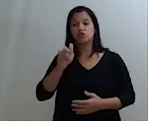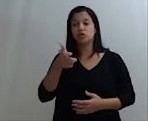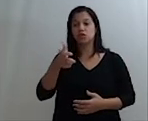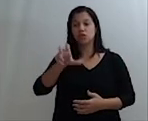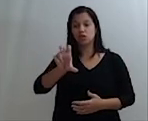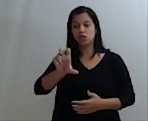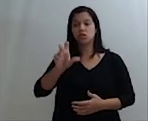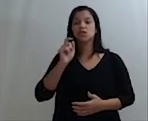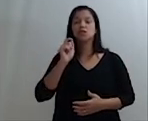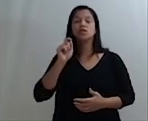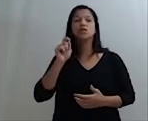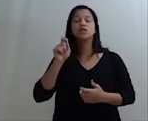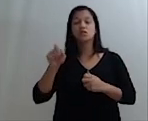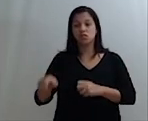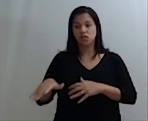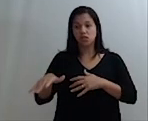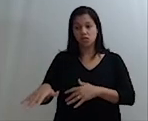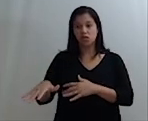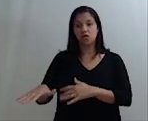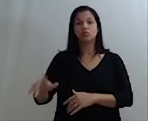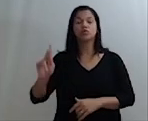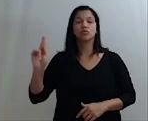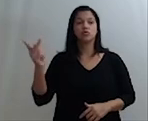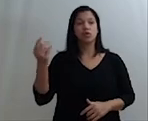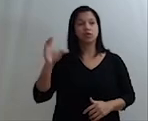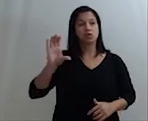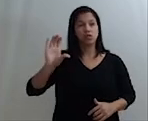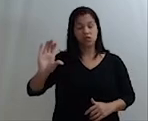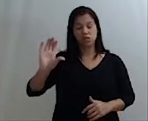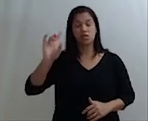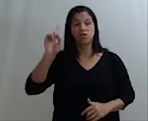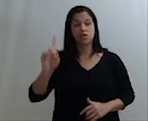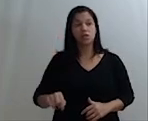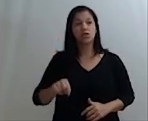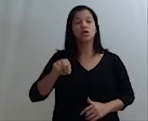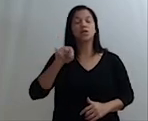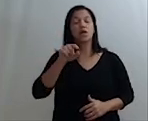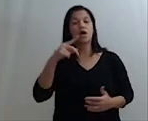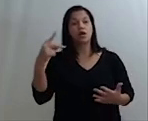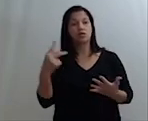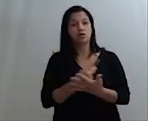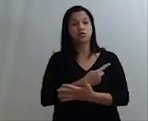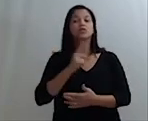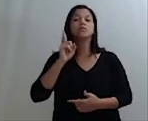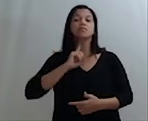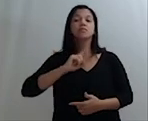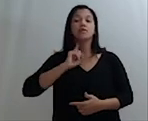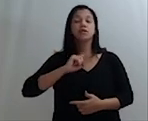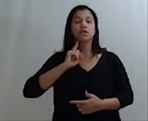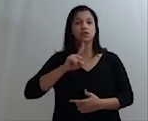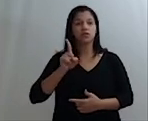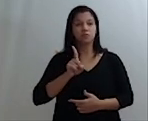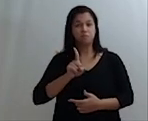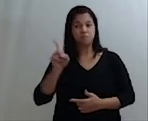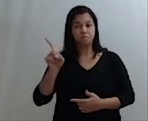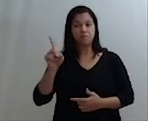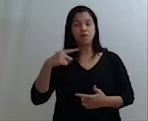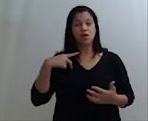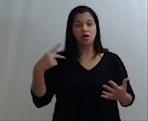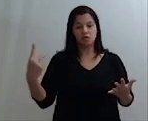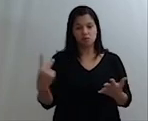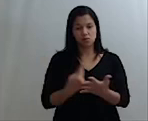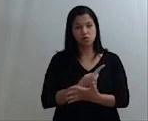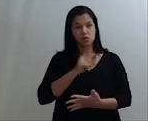do HC número 583 995 originário de Minas Gerais e na ocasião